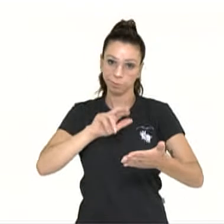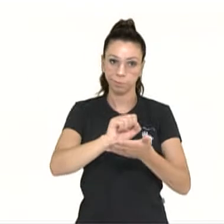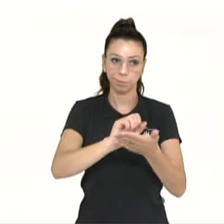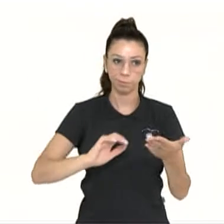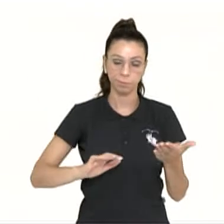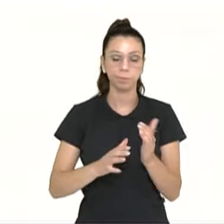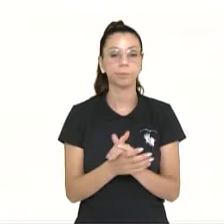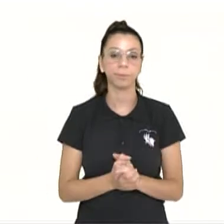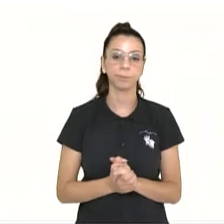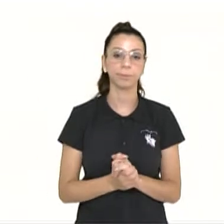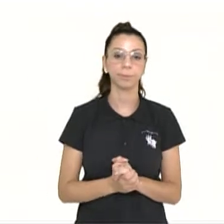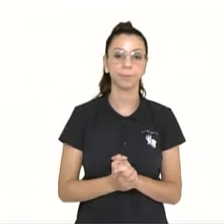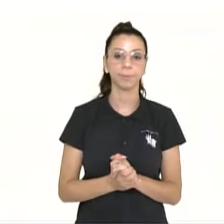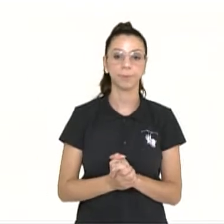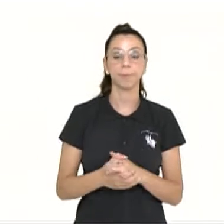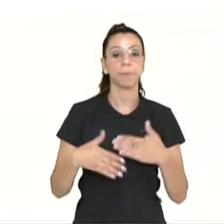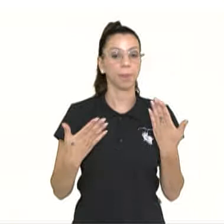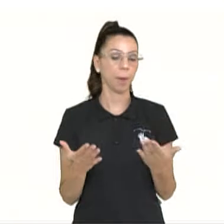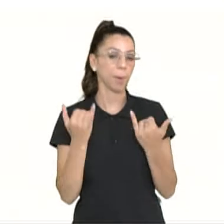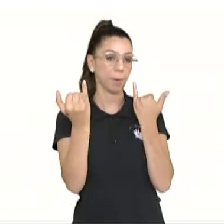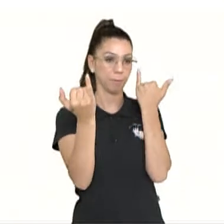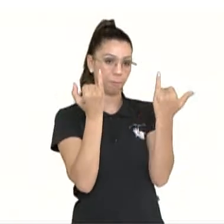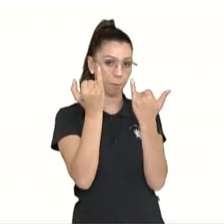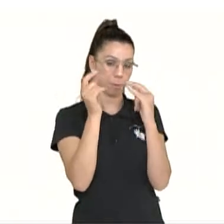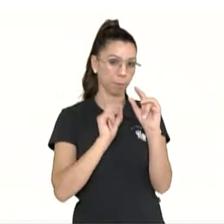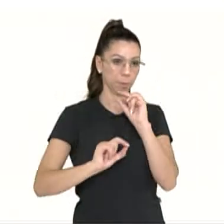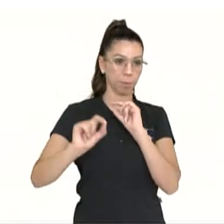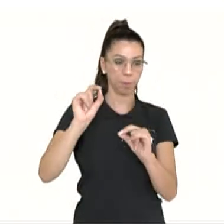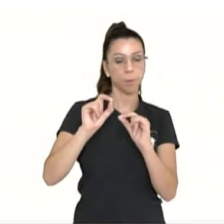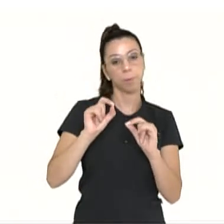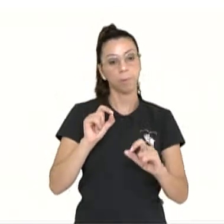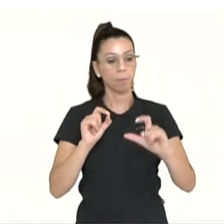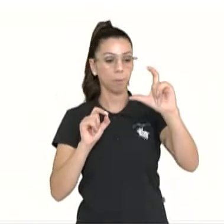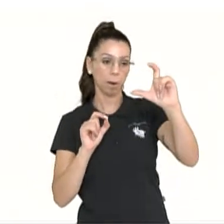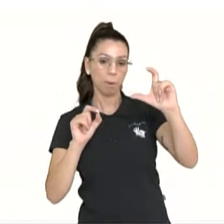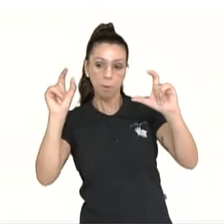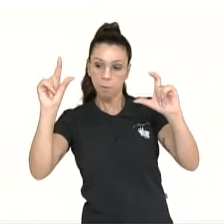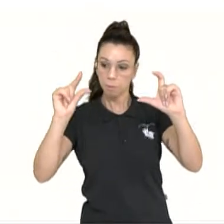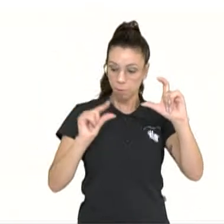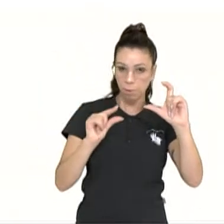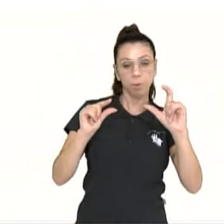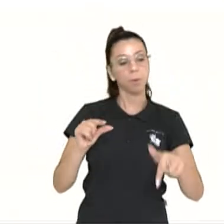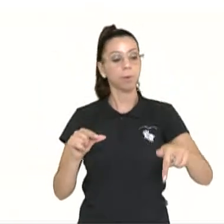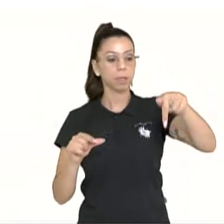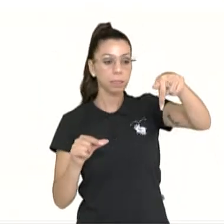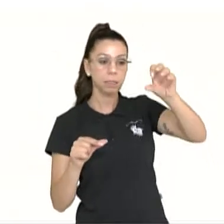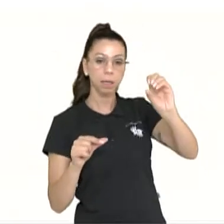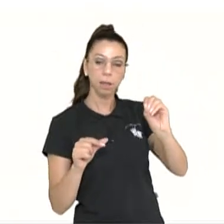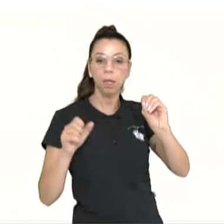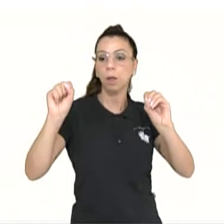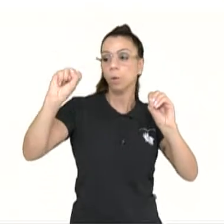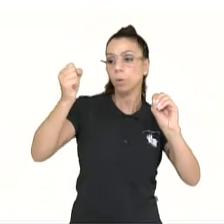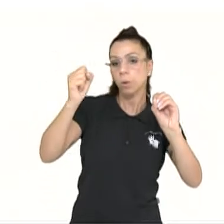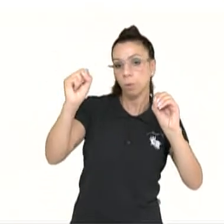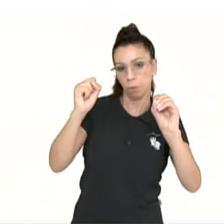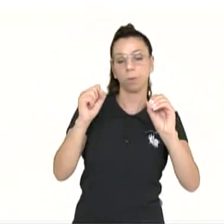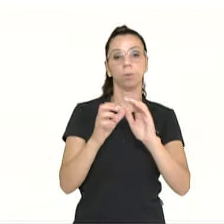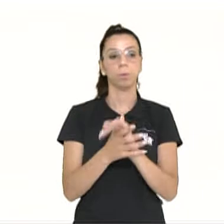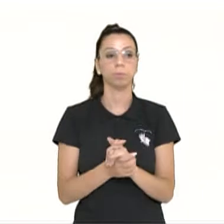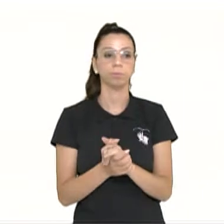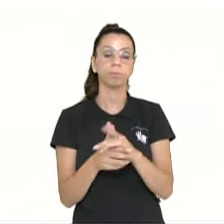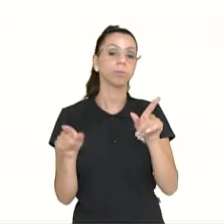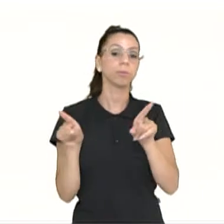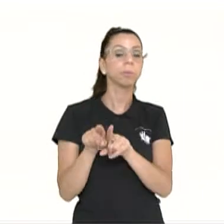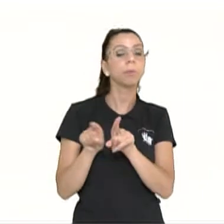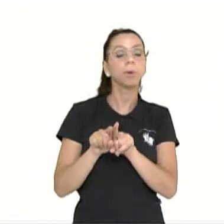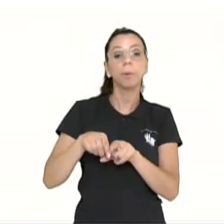aí, nós temos de informação qual é o menor e o maior valor, 70 e 88 quilos respectivamente. Temos o valor que